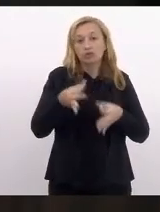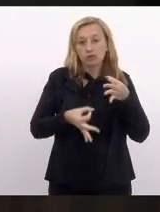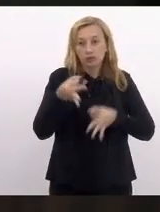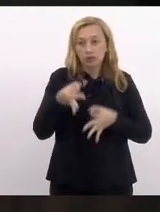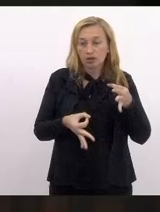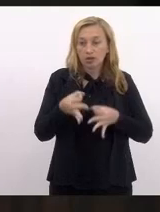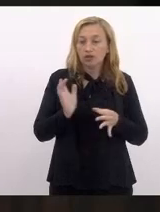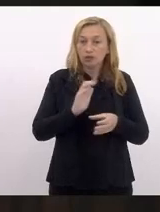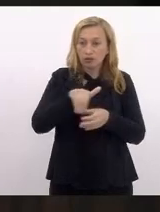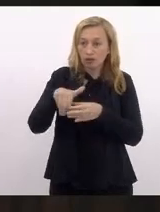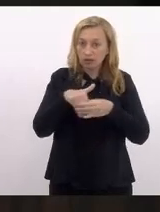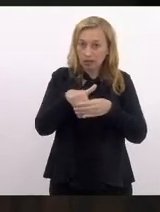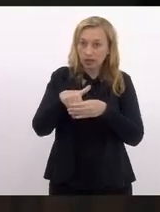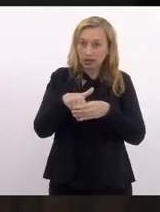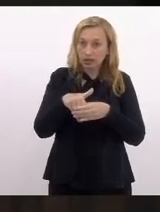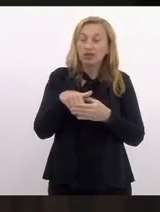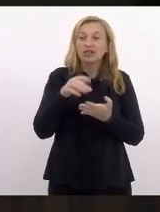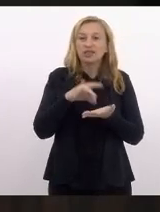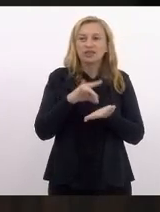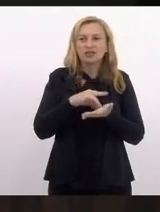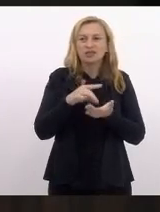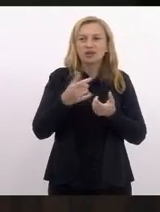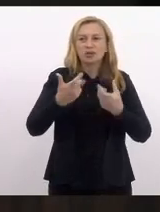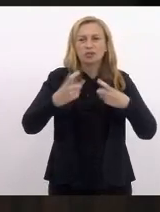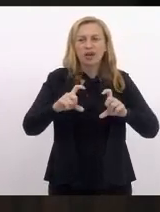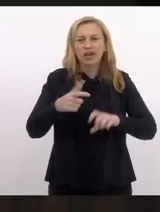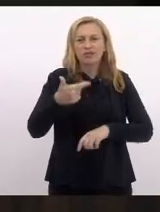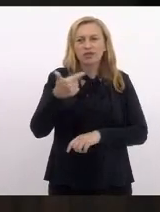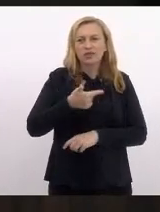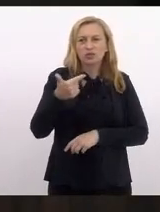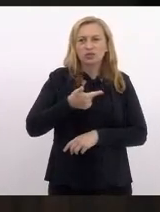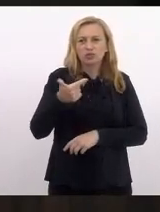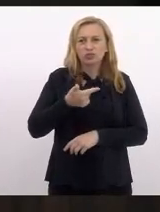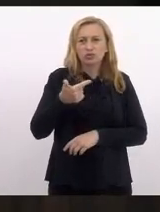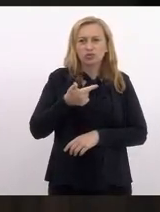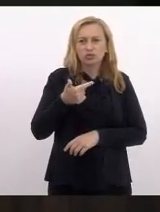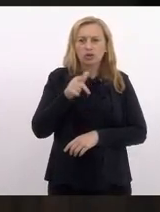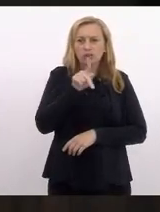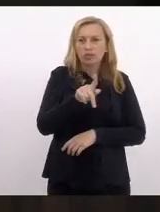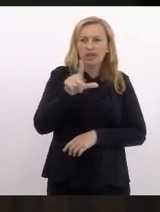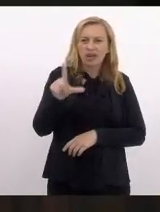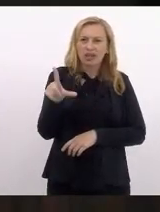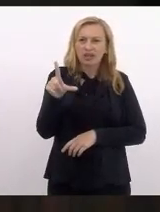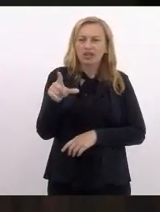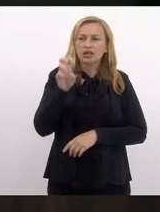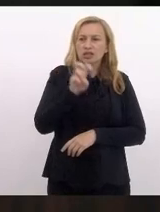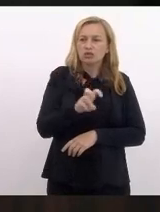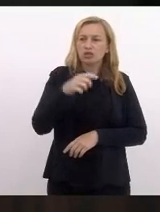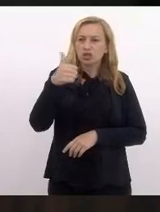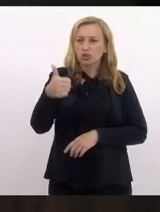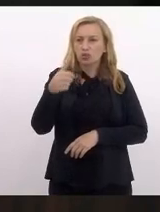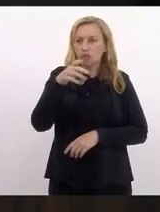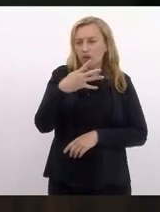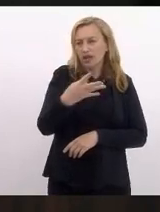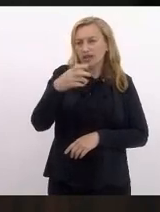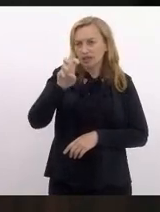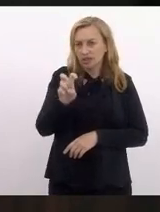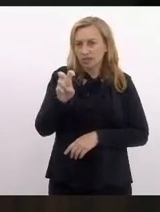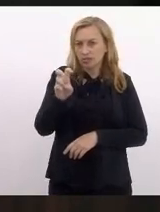e vou votar na verdade ficou palavra segundo o PPL 5145